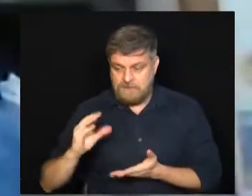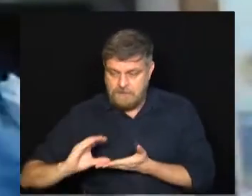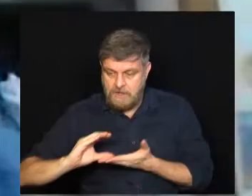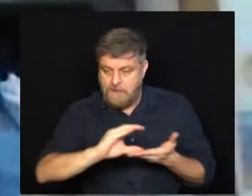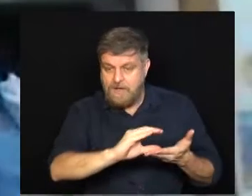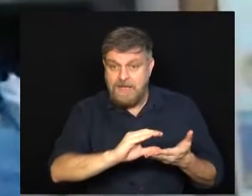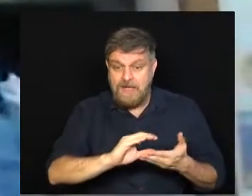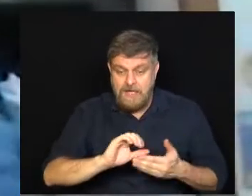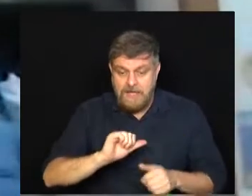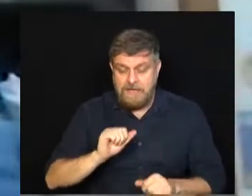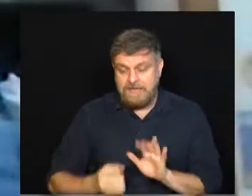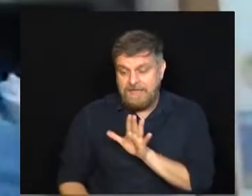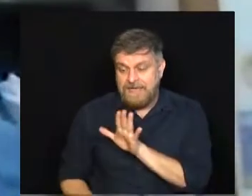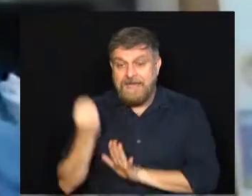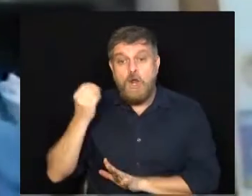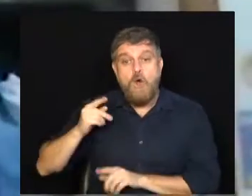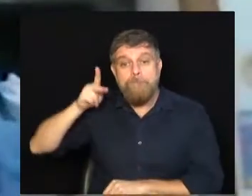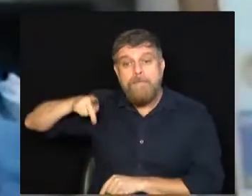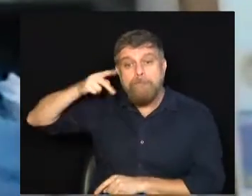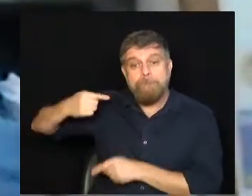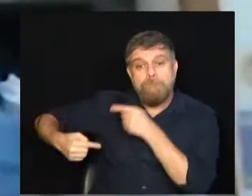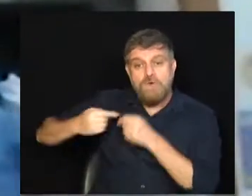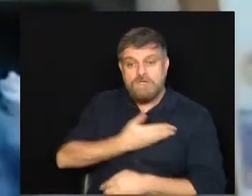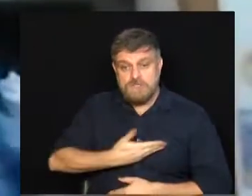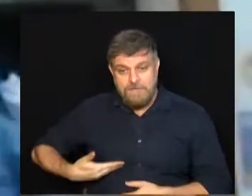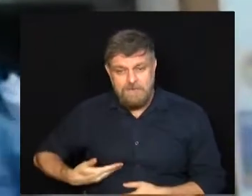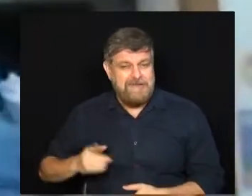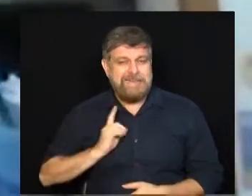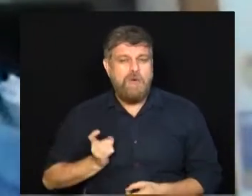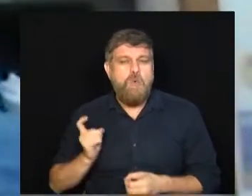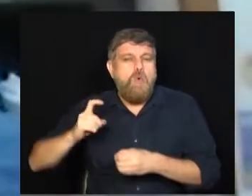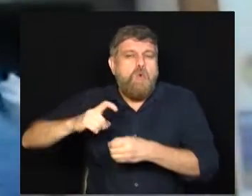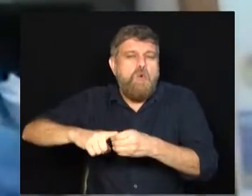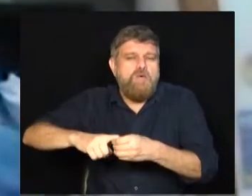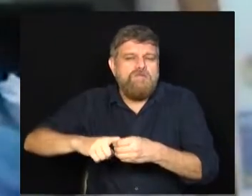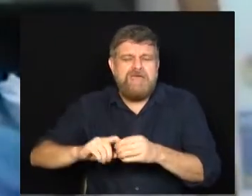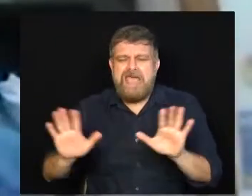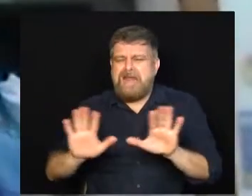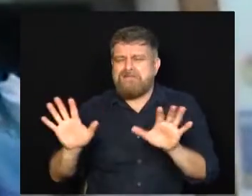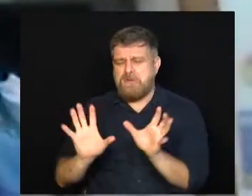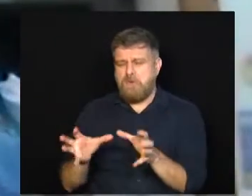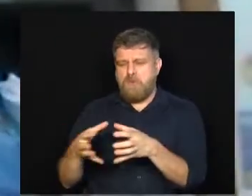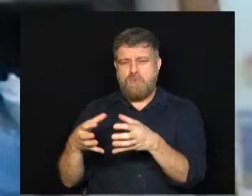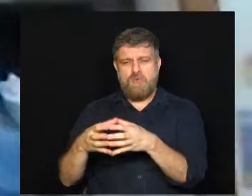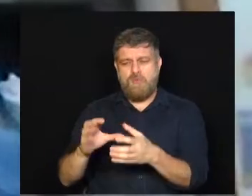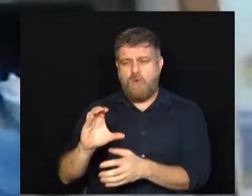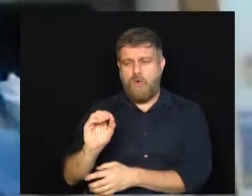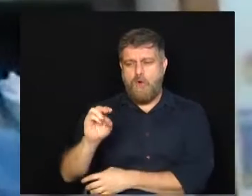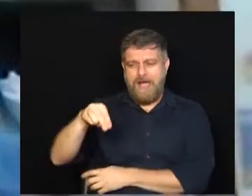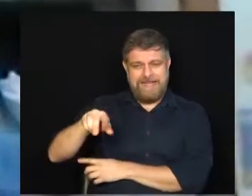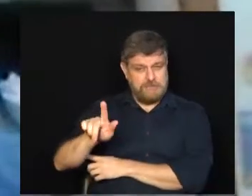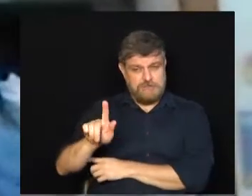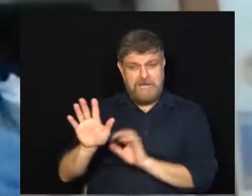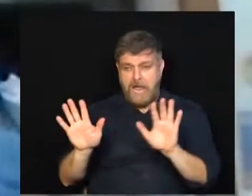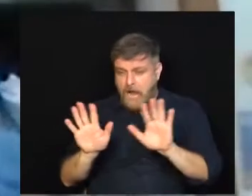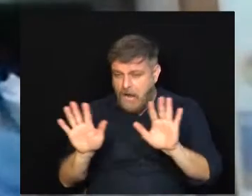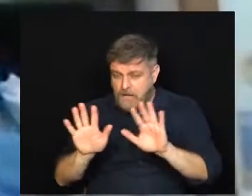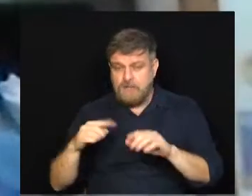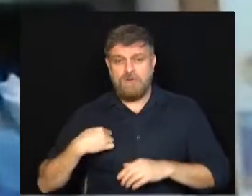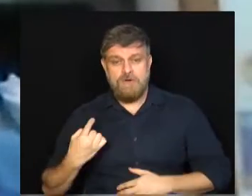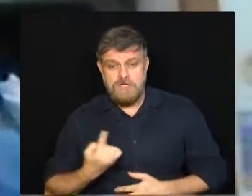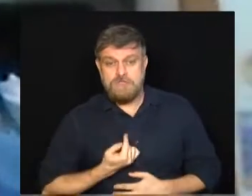política pública. E nós queríamos que fosse não um convênio como a ONG, como a OS, mas a gente queria uma política pública,